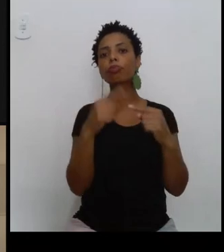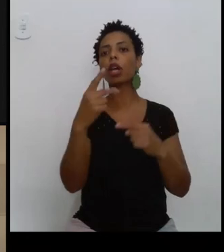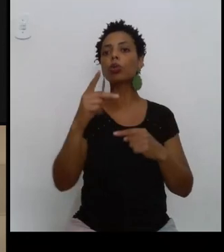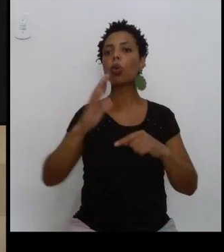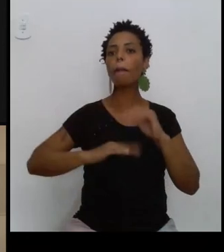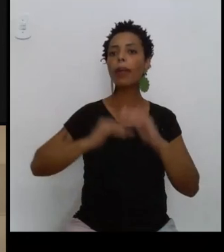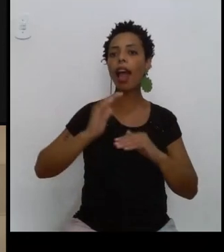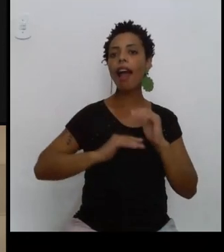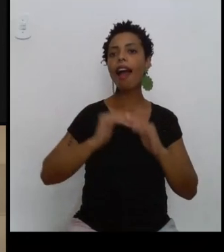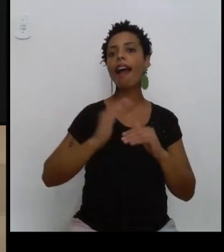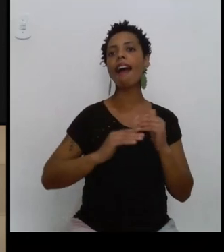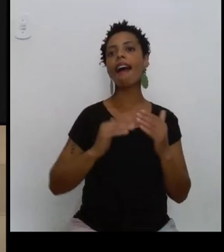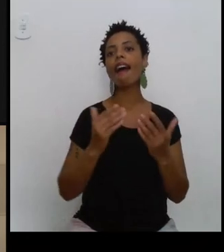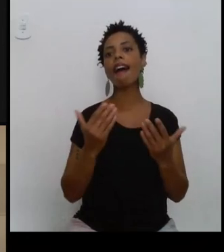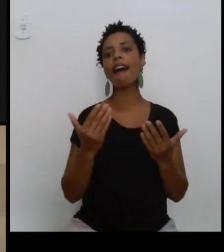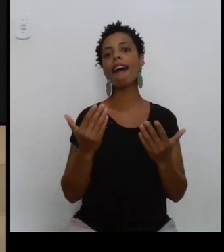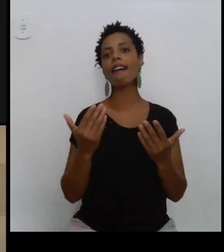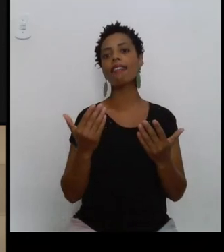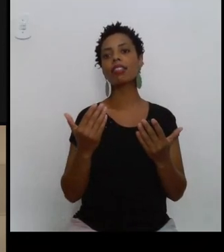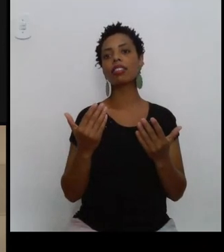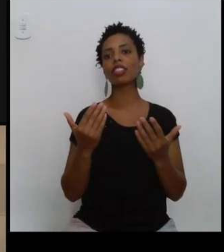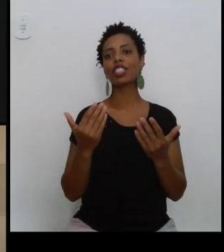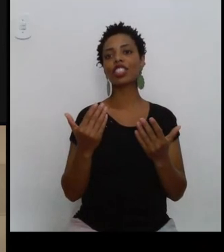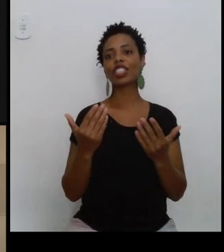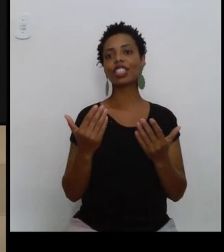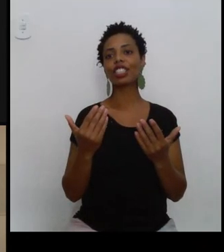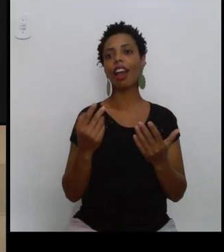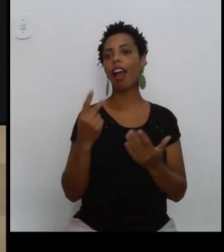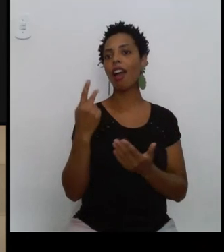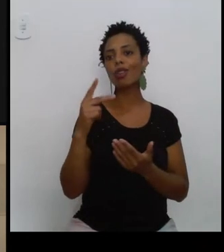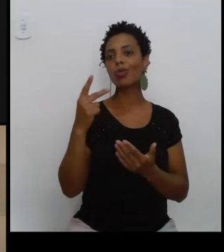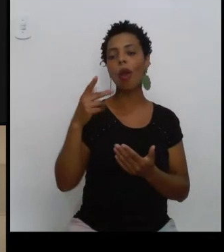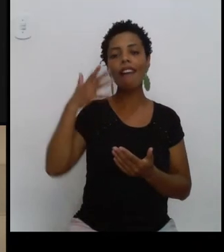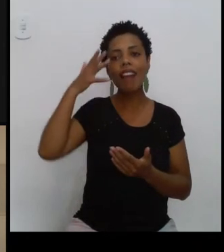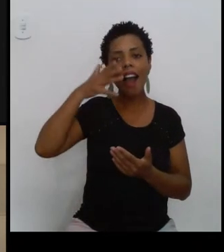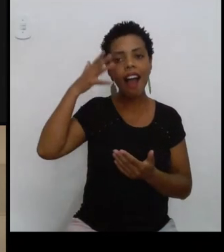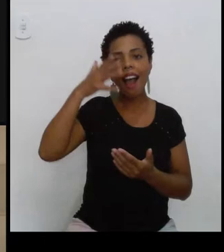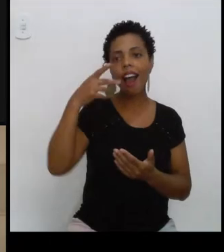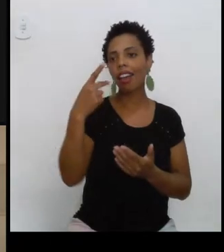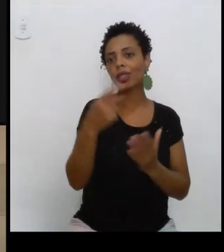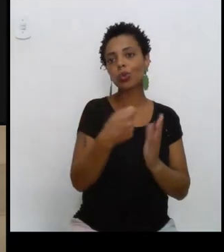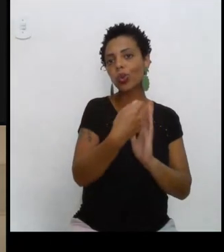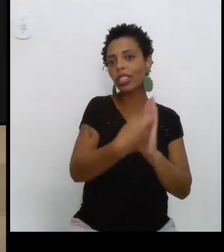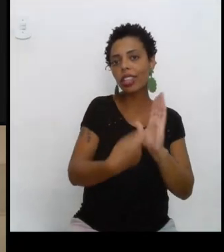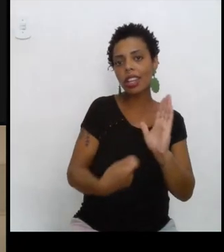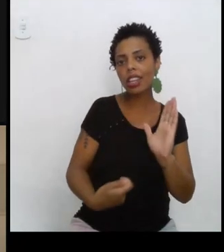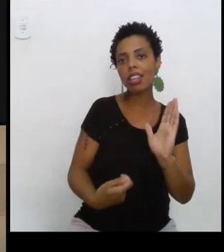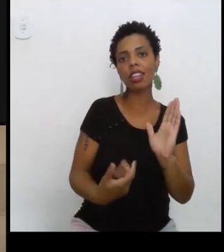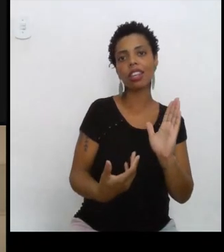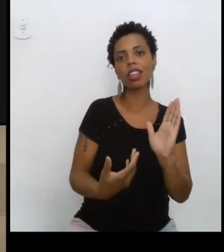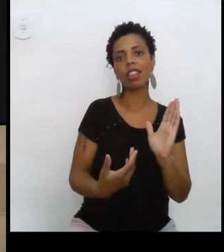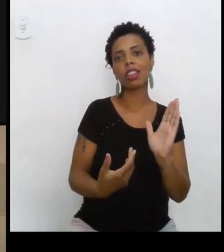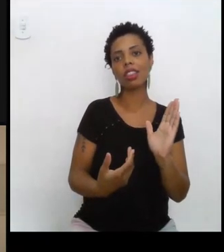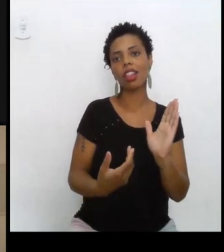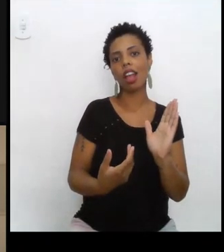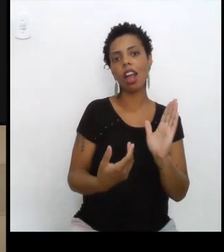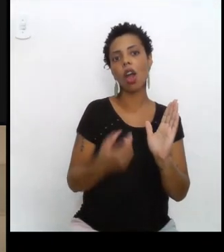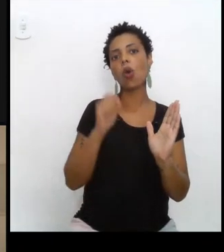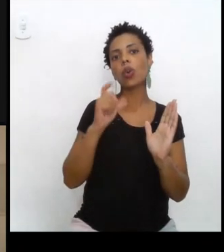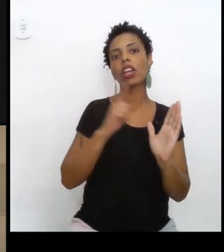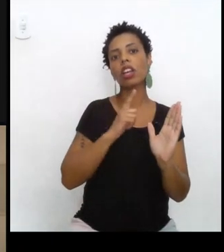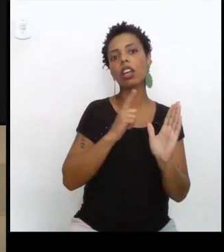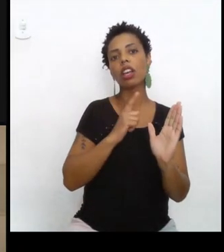do senhor para enfim tá tudo da sua fala da sua da sua escrita é que Quais são os potenciais os